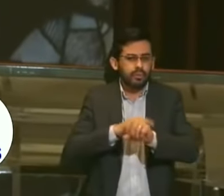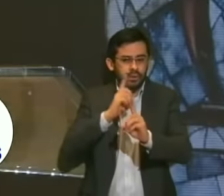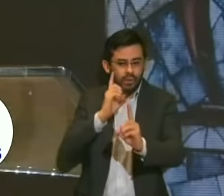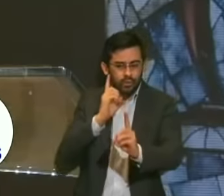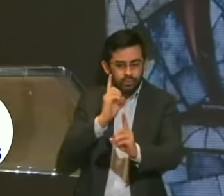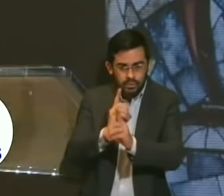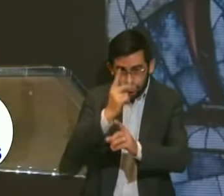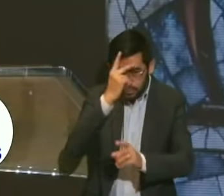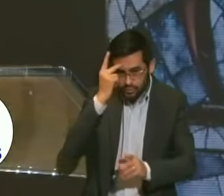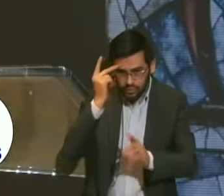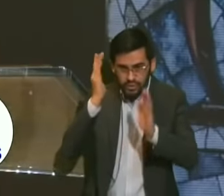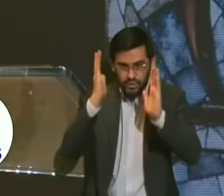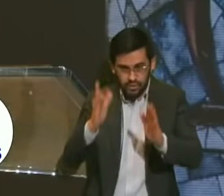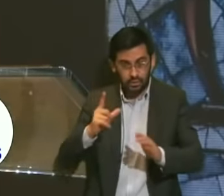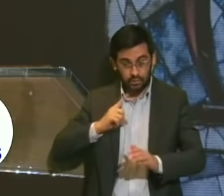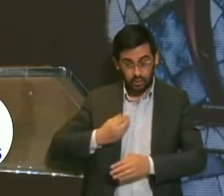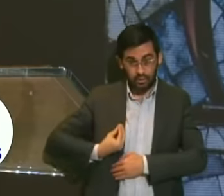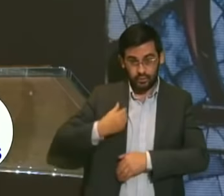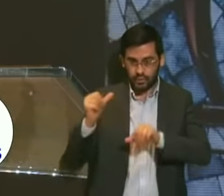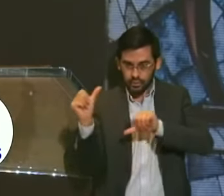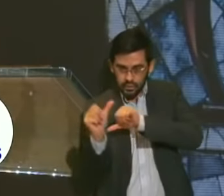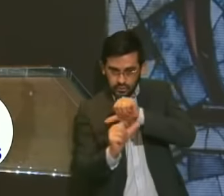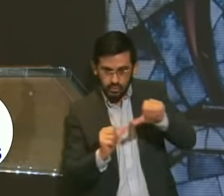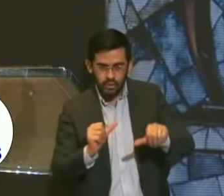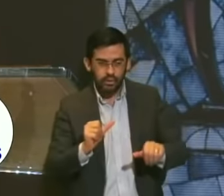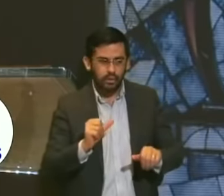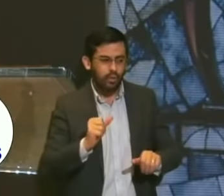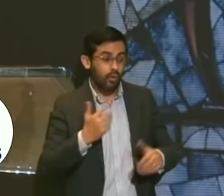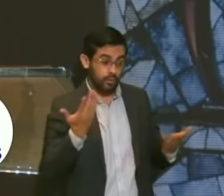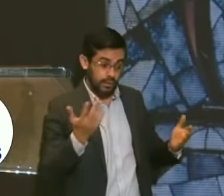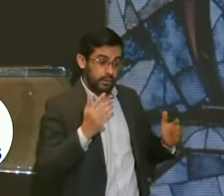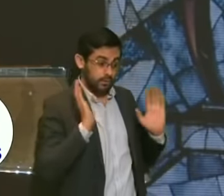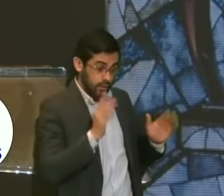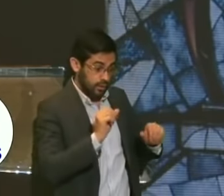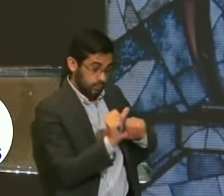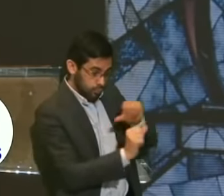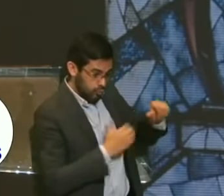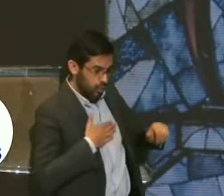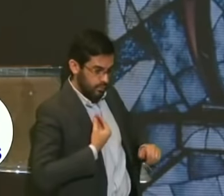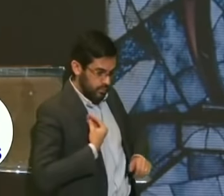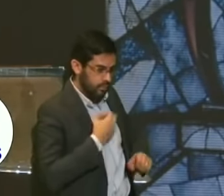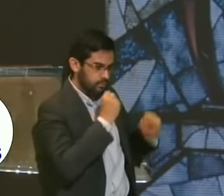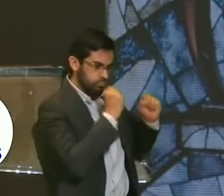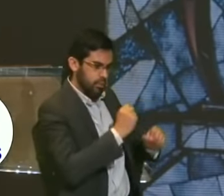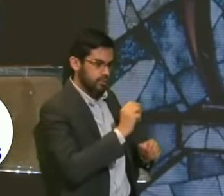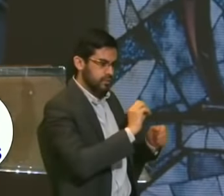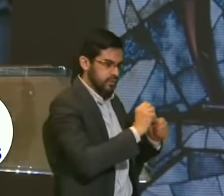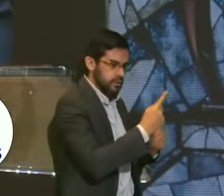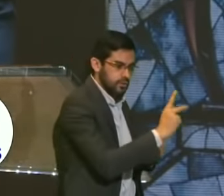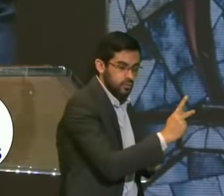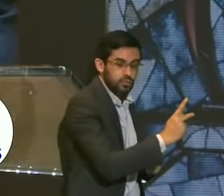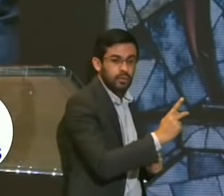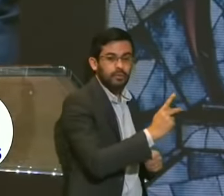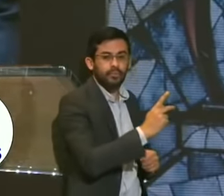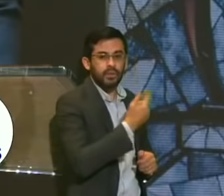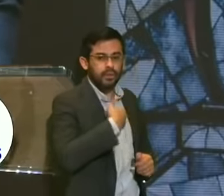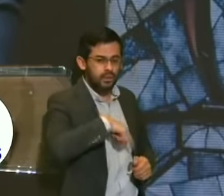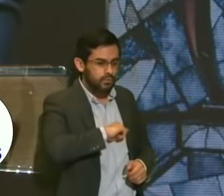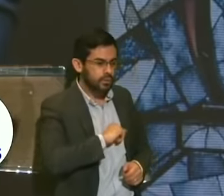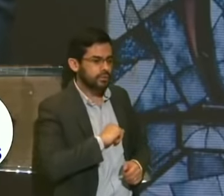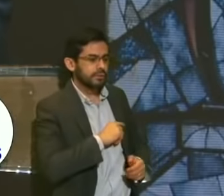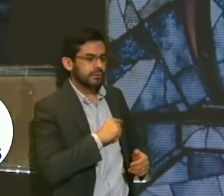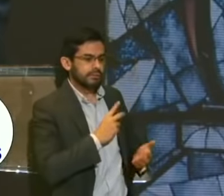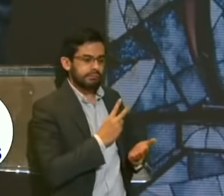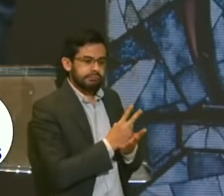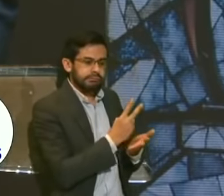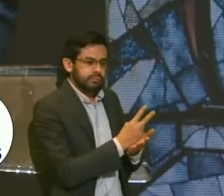foram transformadas e elas estão dizendo, olha, Deus já fez isso na minha vida e pode fazer na sua, e a gente começa a ser confrontado